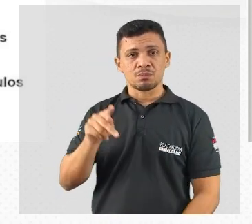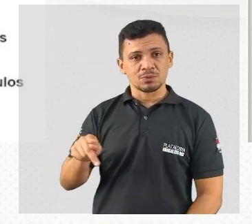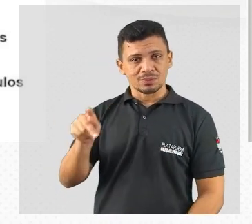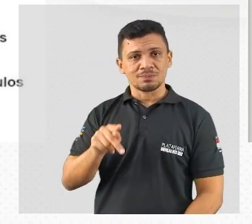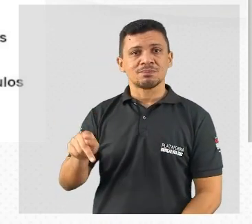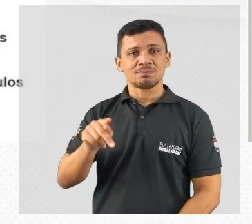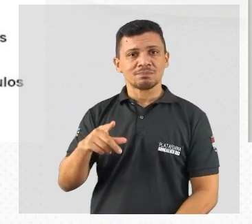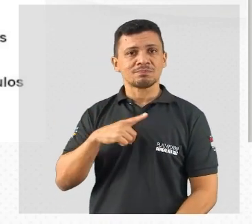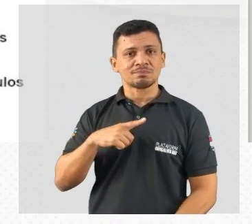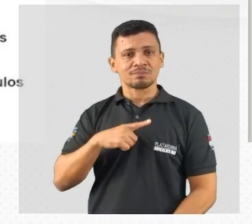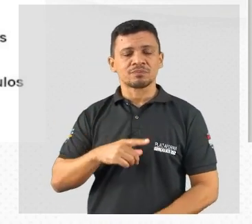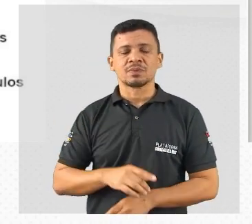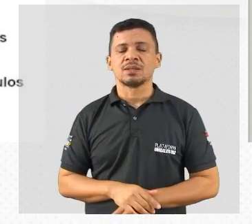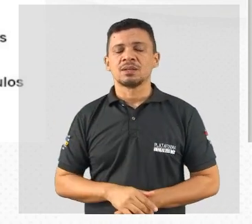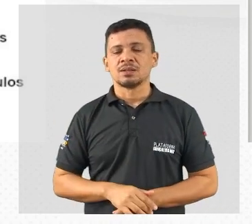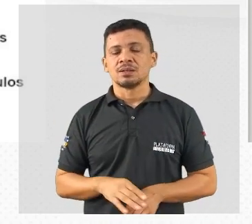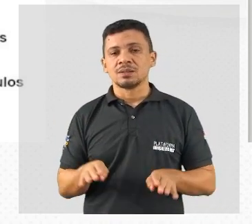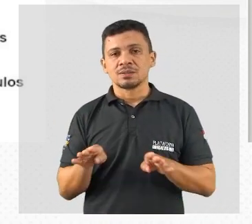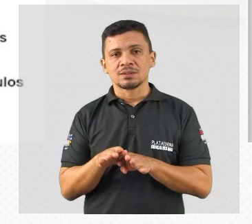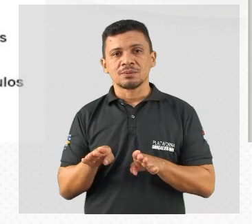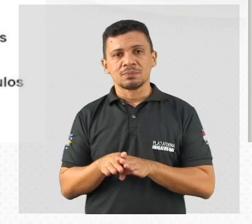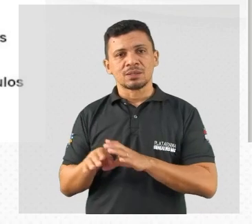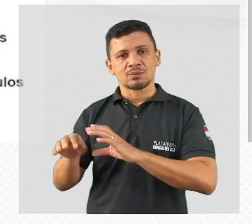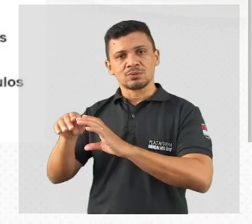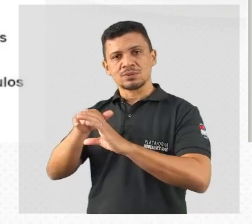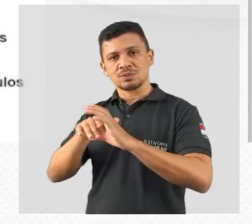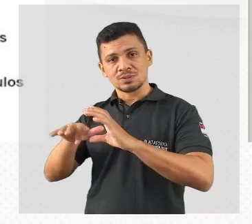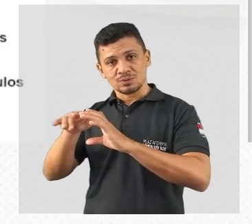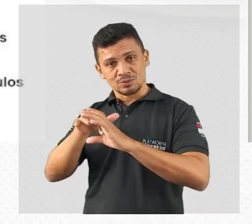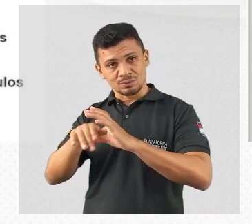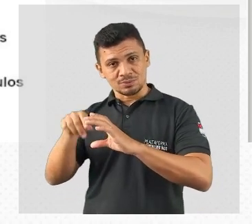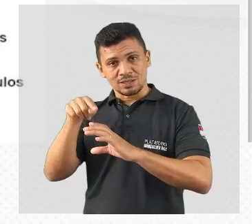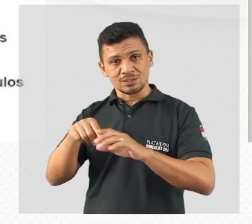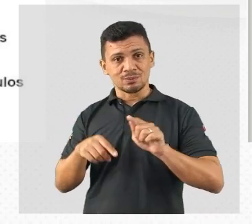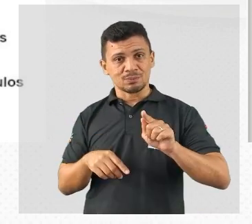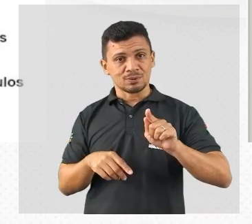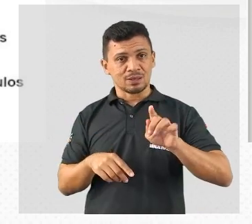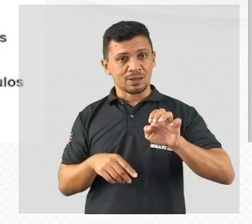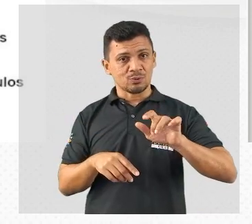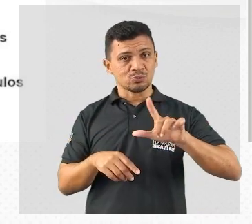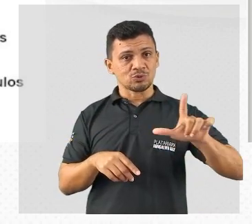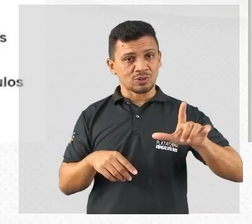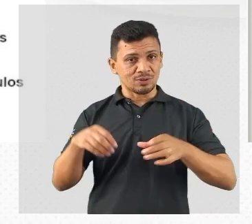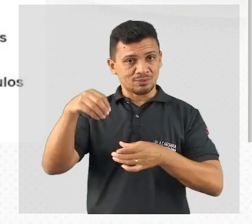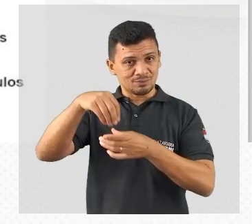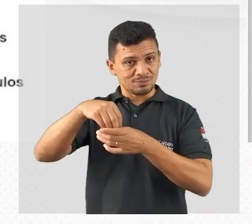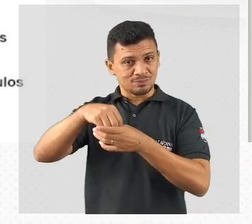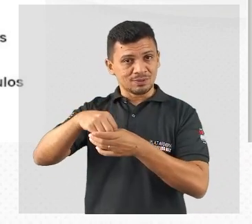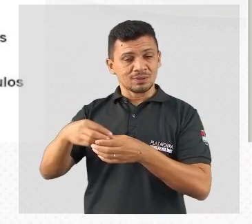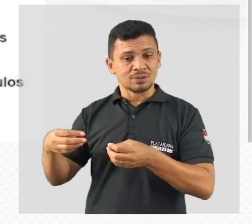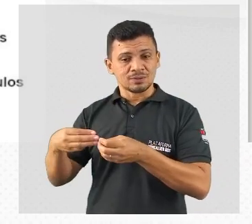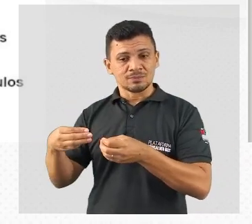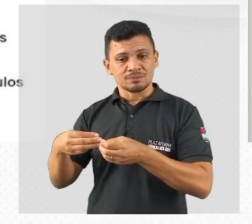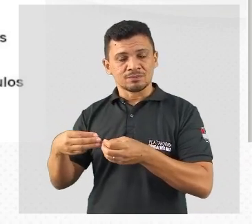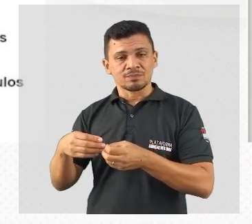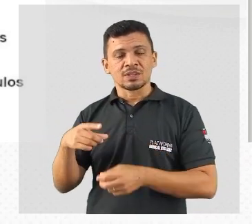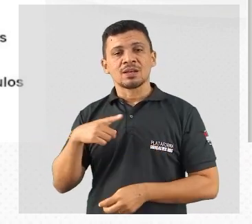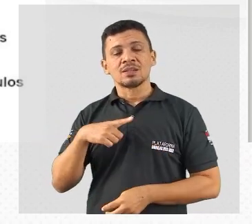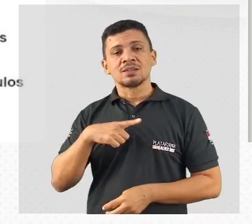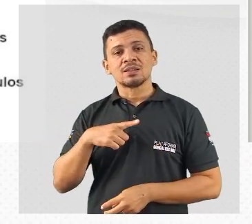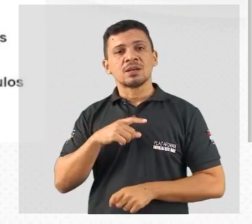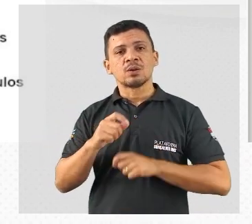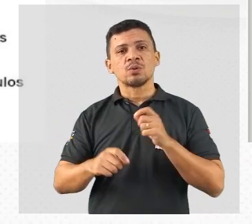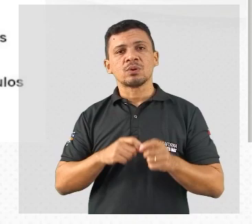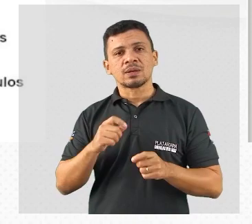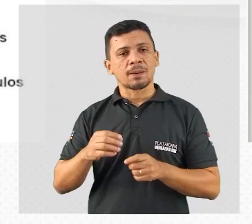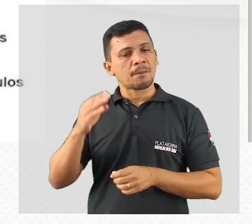tá? Temos o citoplasma, né, que é esse gel que fica dentro da célula. Temos os lisossomos, que tem a